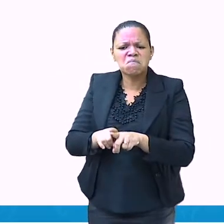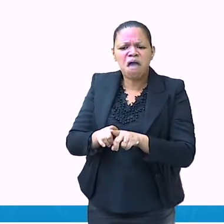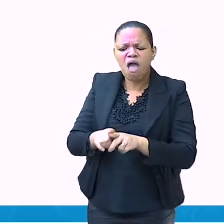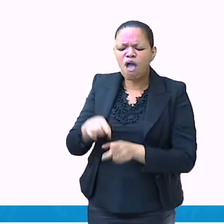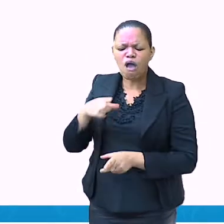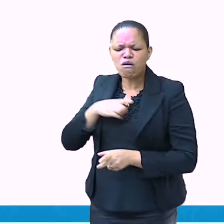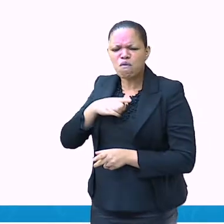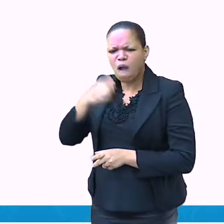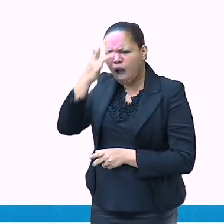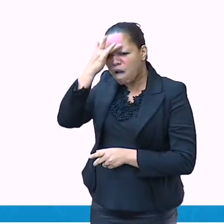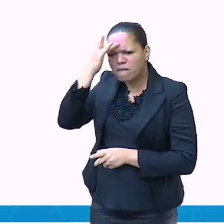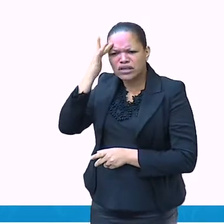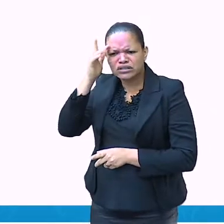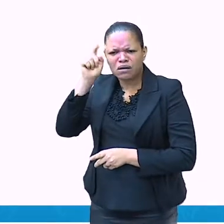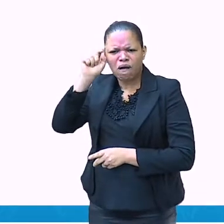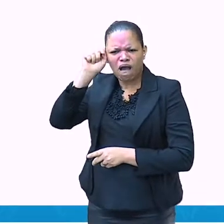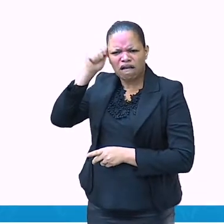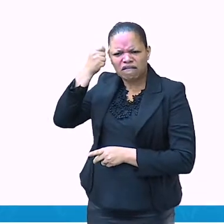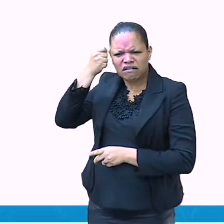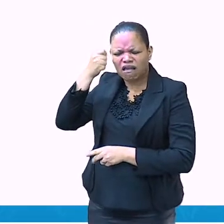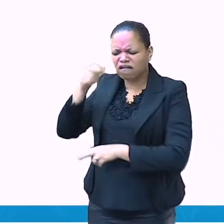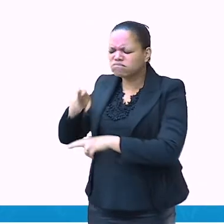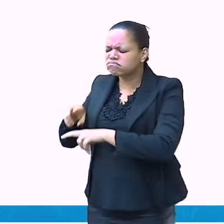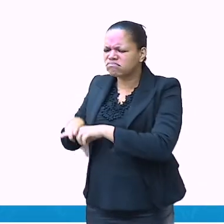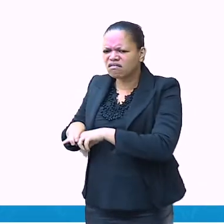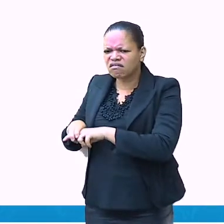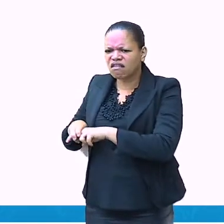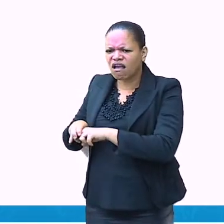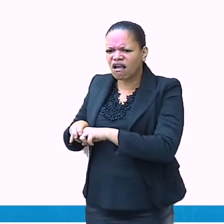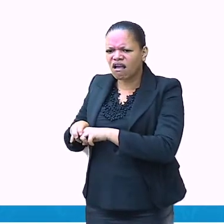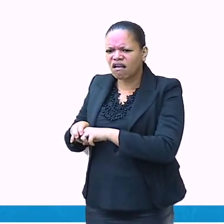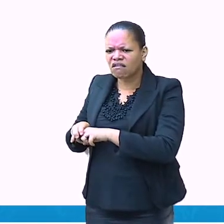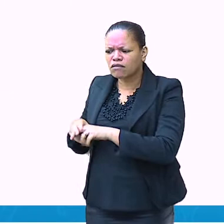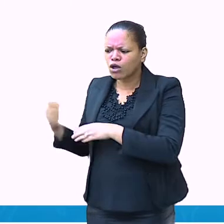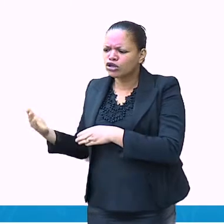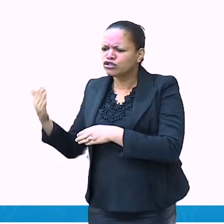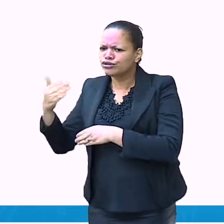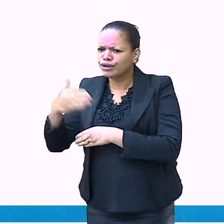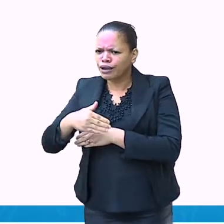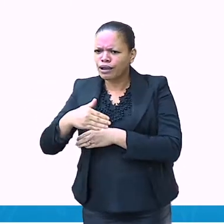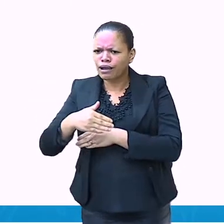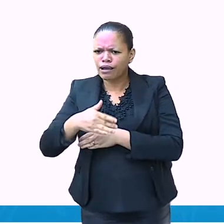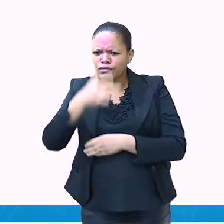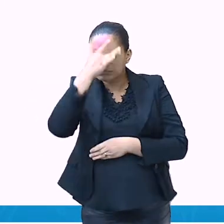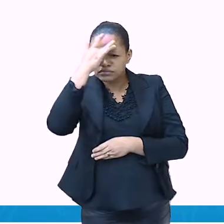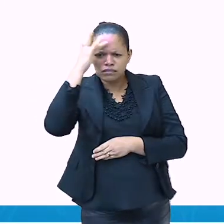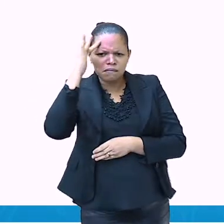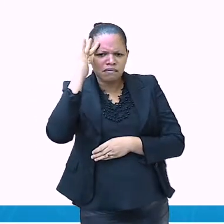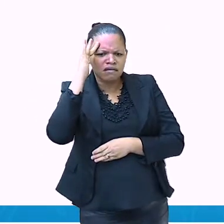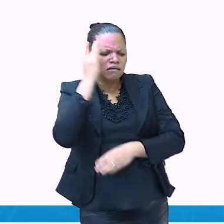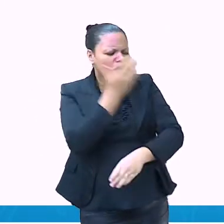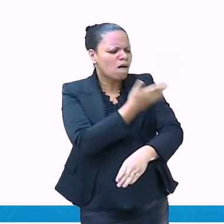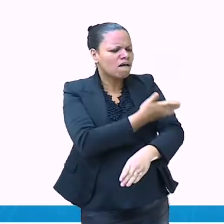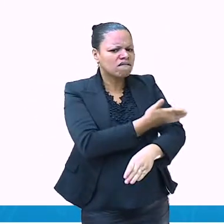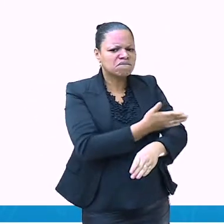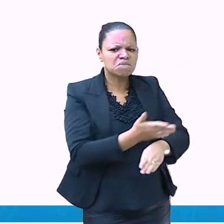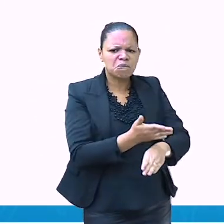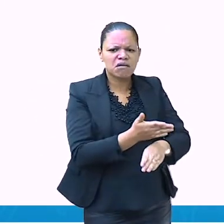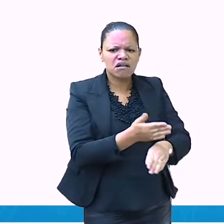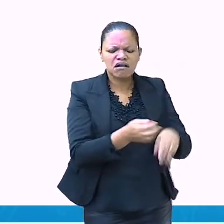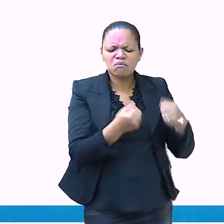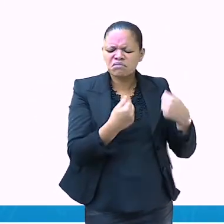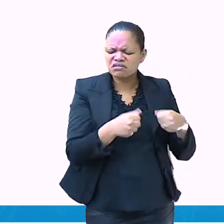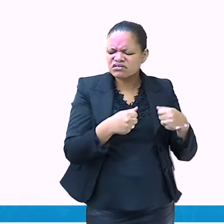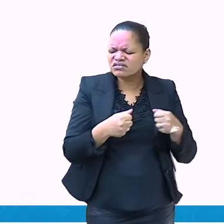branca, ele teria que levantar para a pessoa branca se assentar, entre muitas outras coisas. Ficou